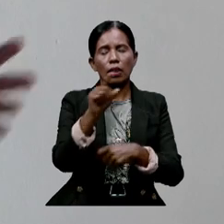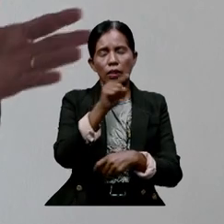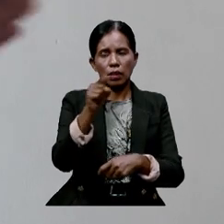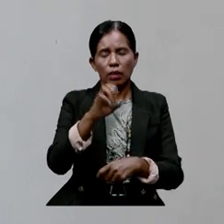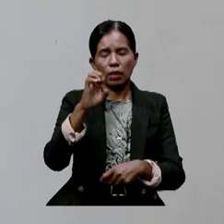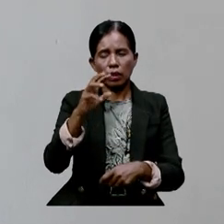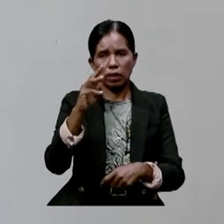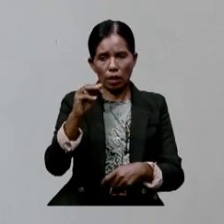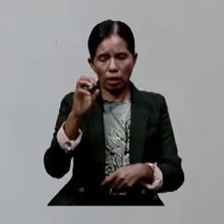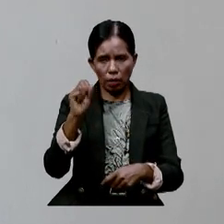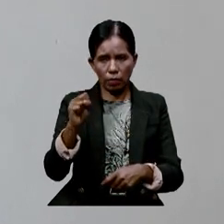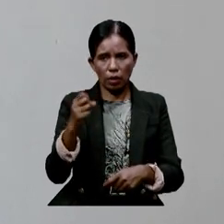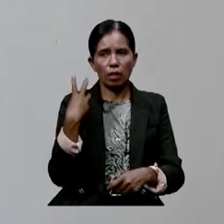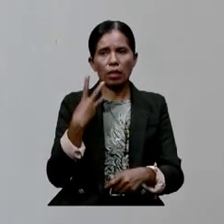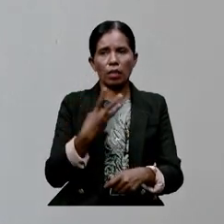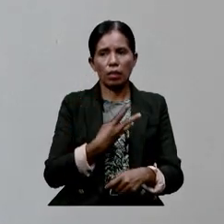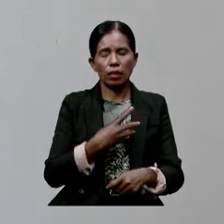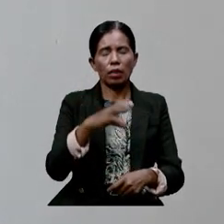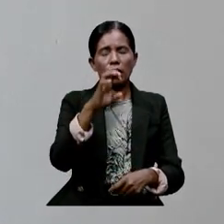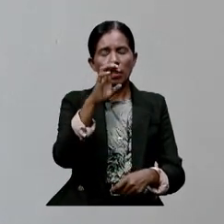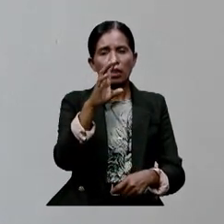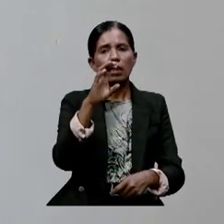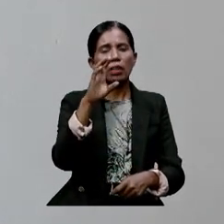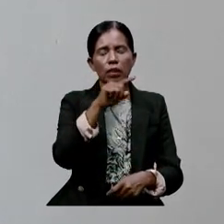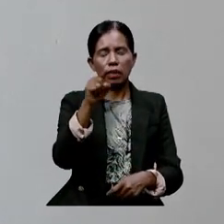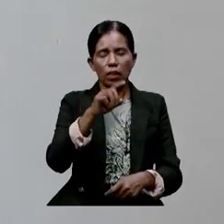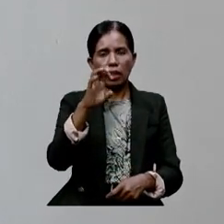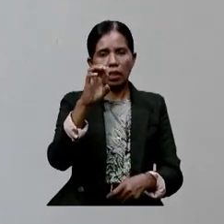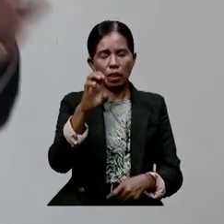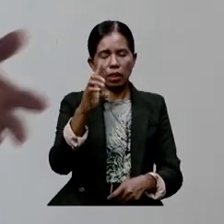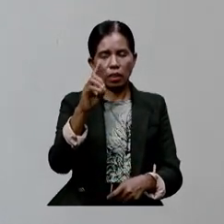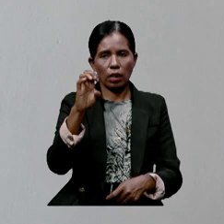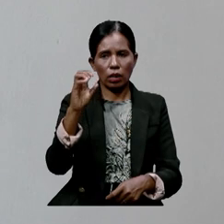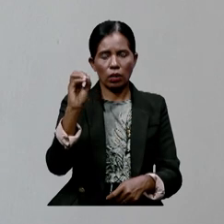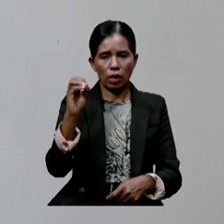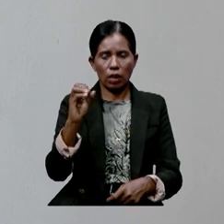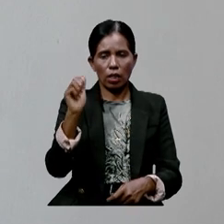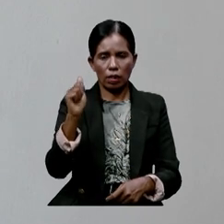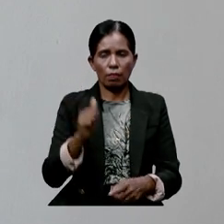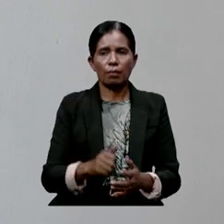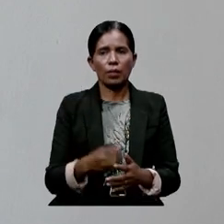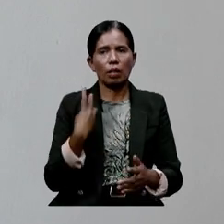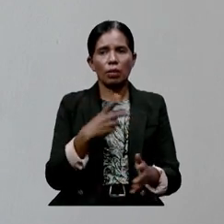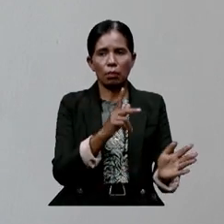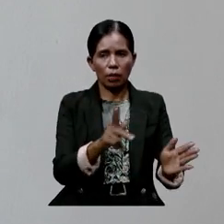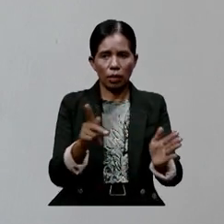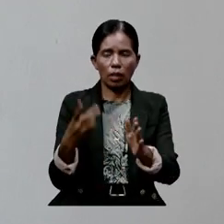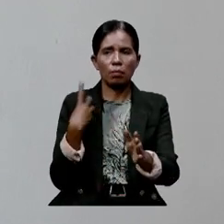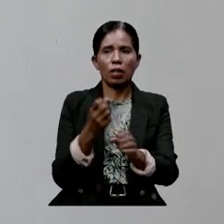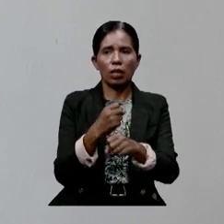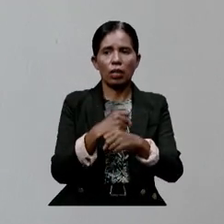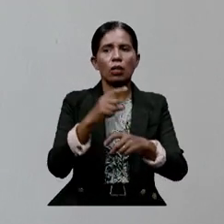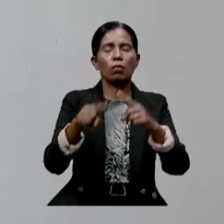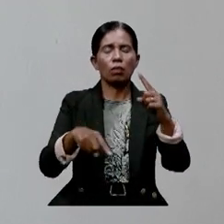Dané, vamos se hanaran zeroa. Portanto, e dané, mas plano não vai mihalo. E uma